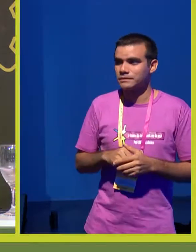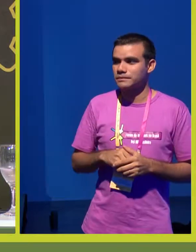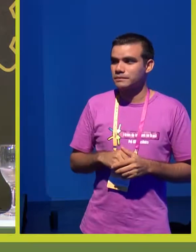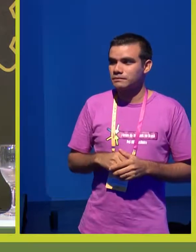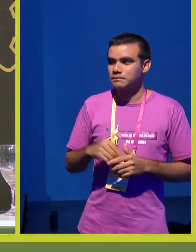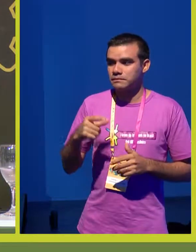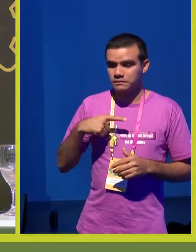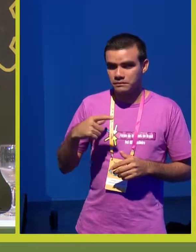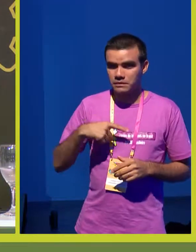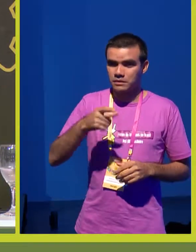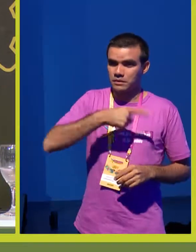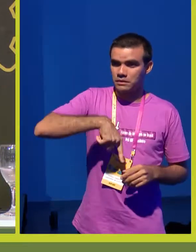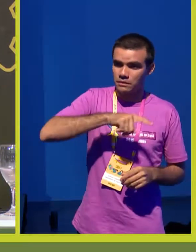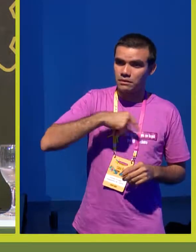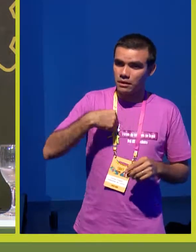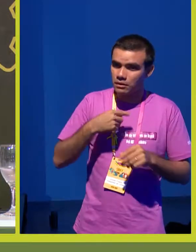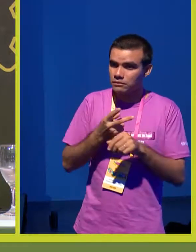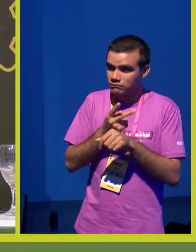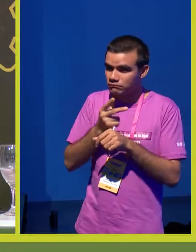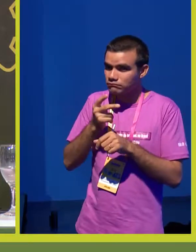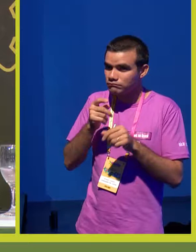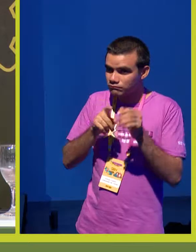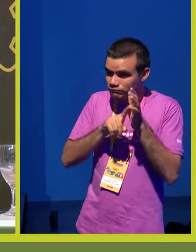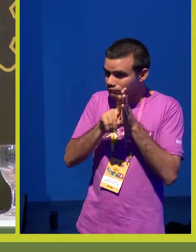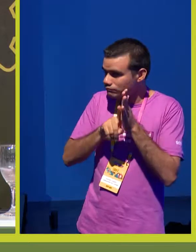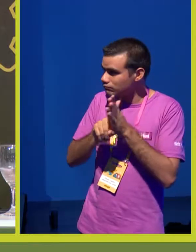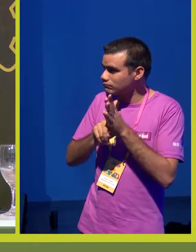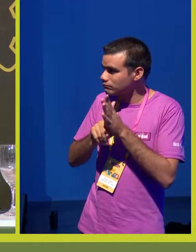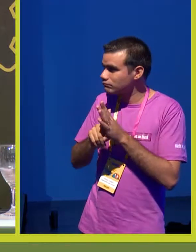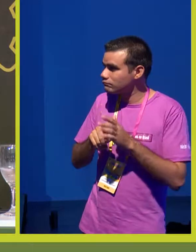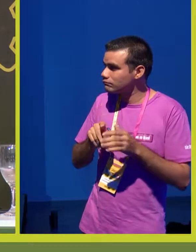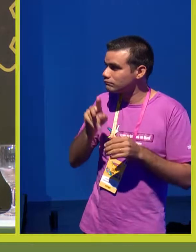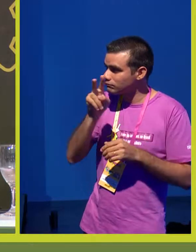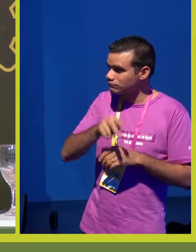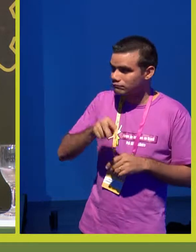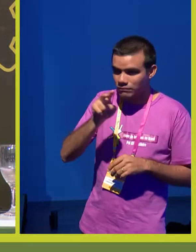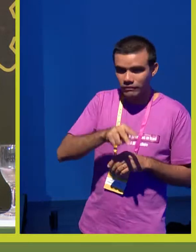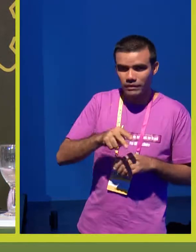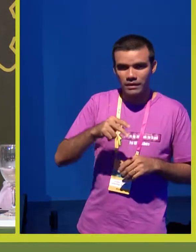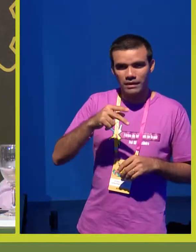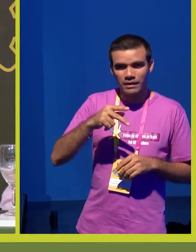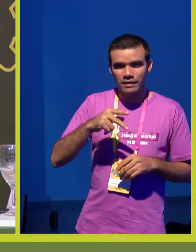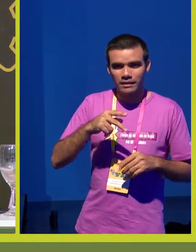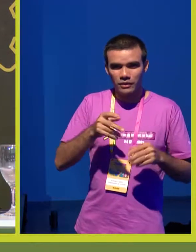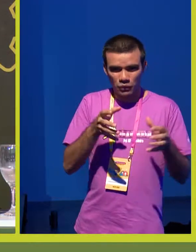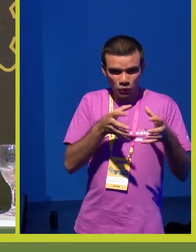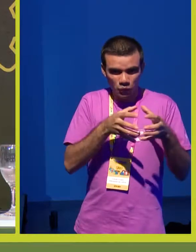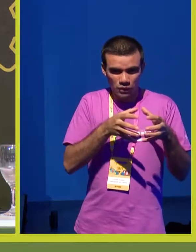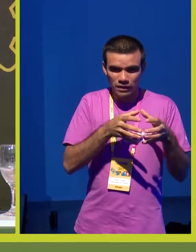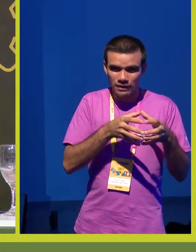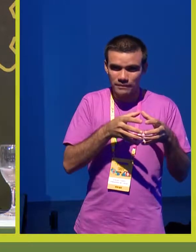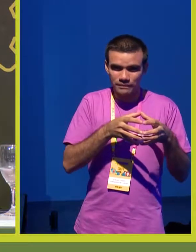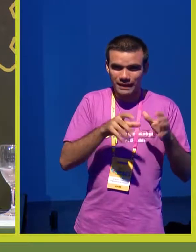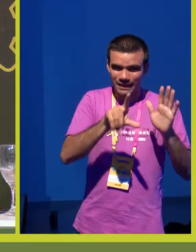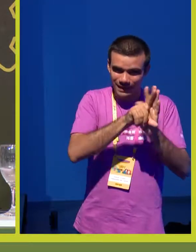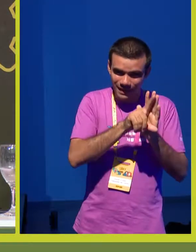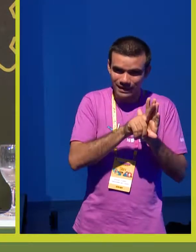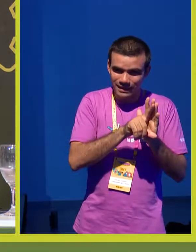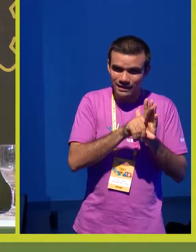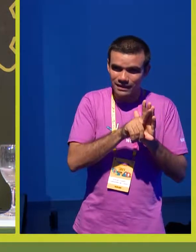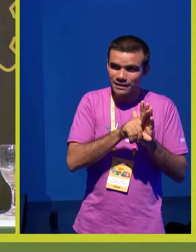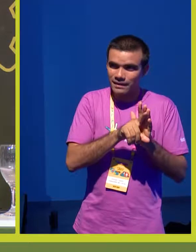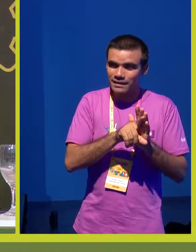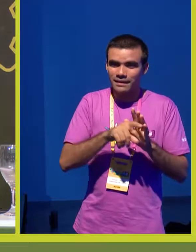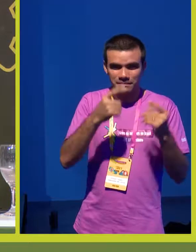Enfim, eu venho acompanhando mais alguns pontos do pacote anticrime e os PLs antiterrorismo que